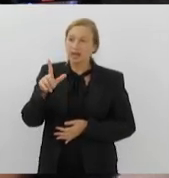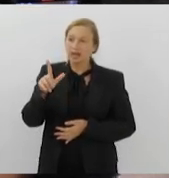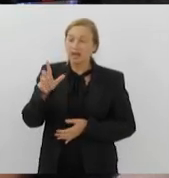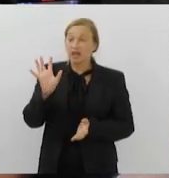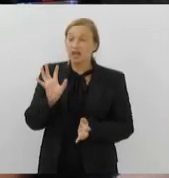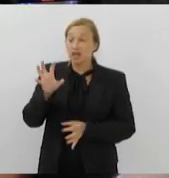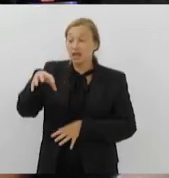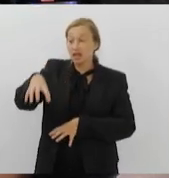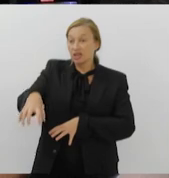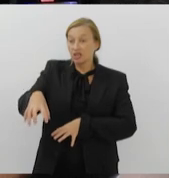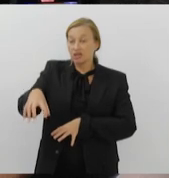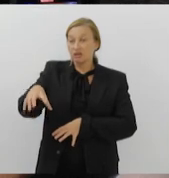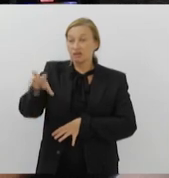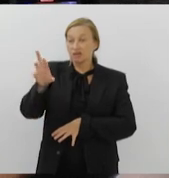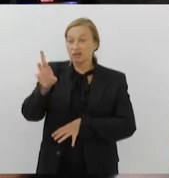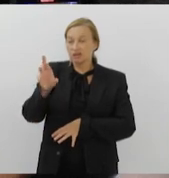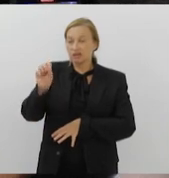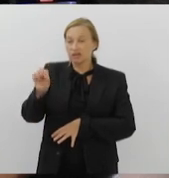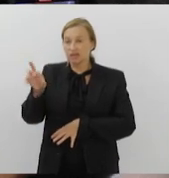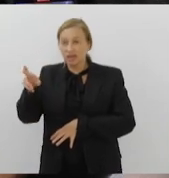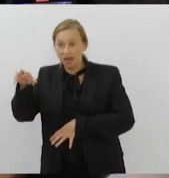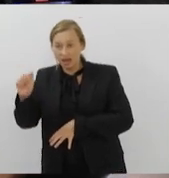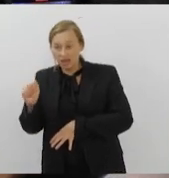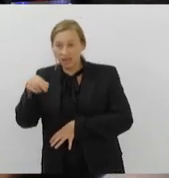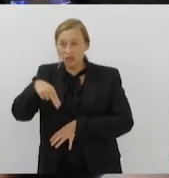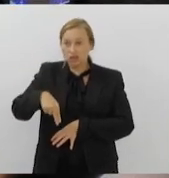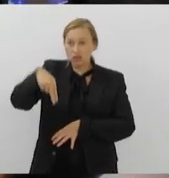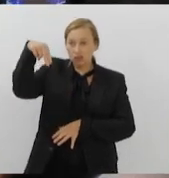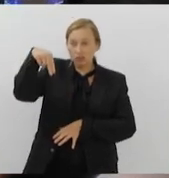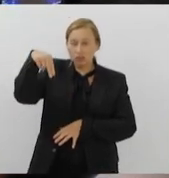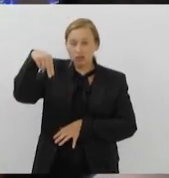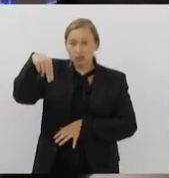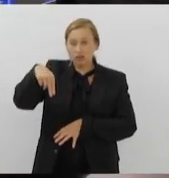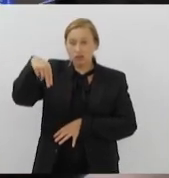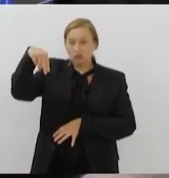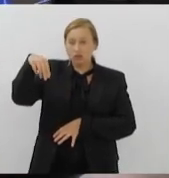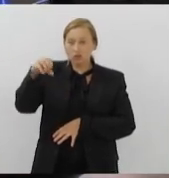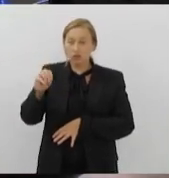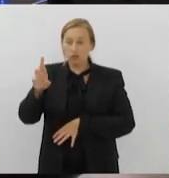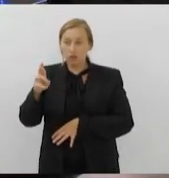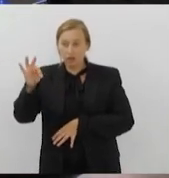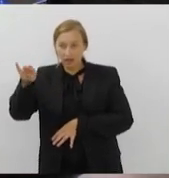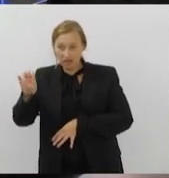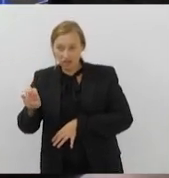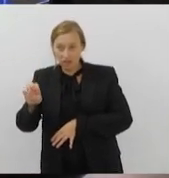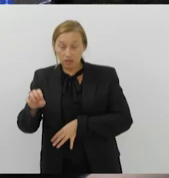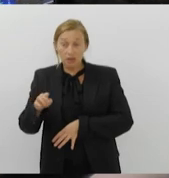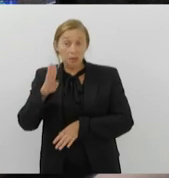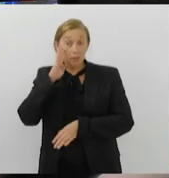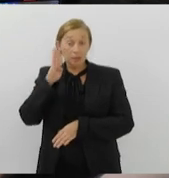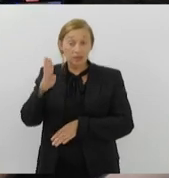centro-norte, região até mesmo norte-noroeste, principalmente o trecho que é cortado pela